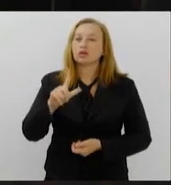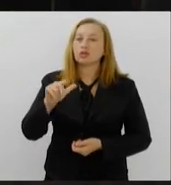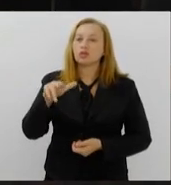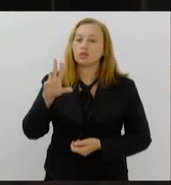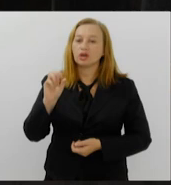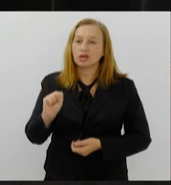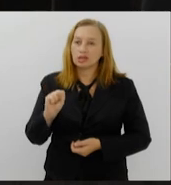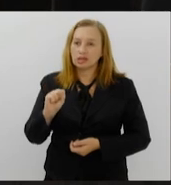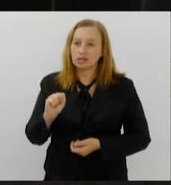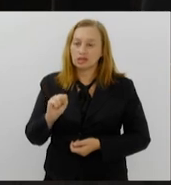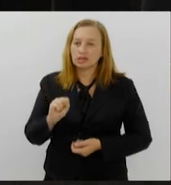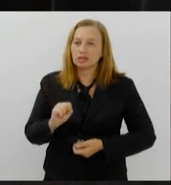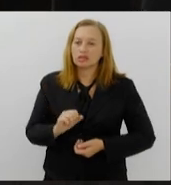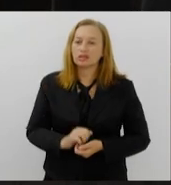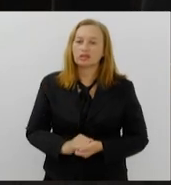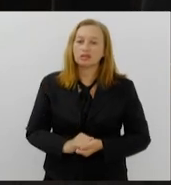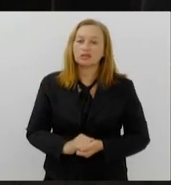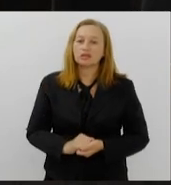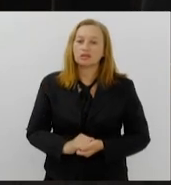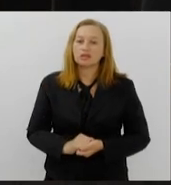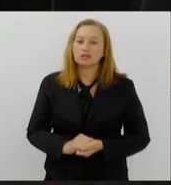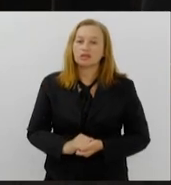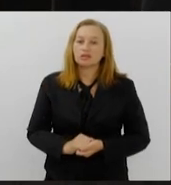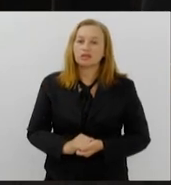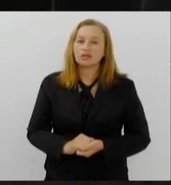Ian Cabral Azevedo